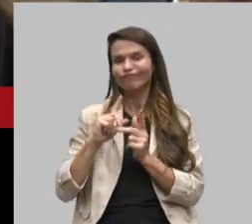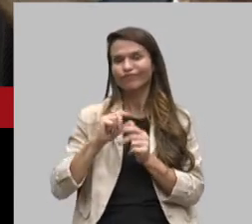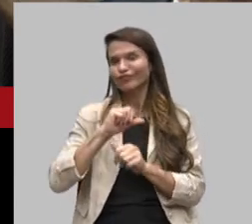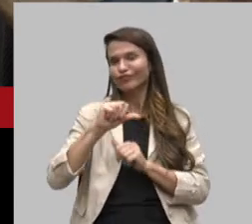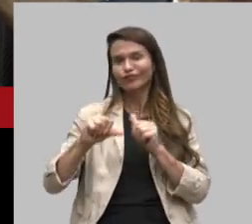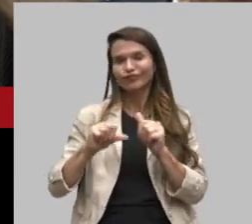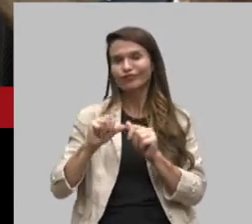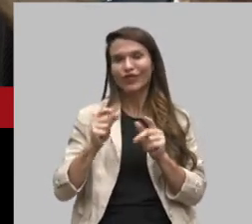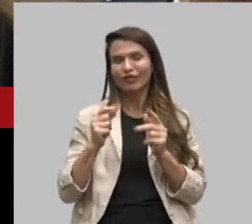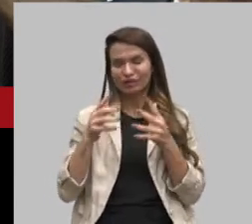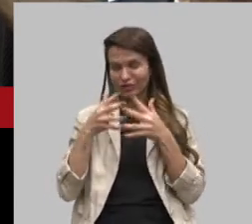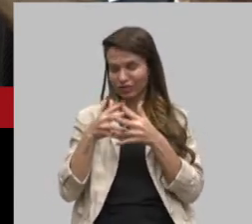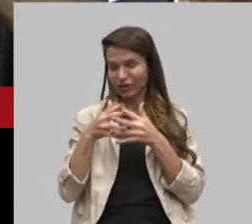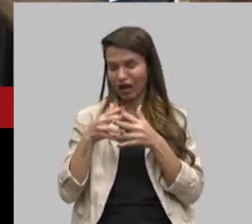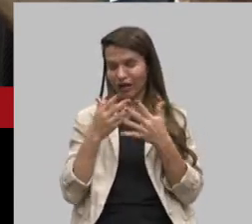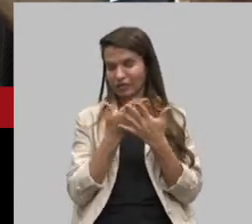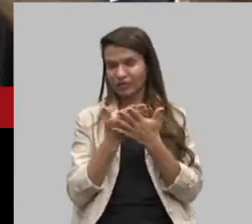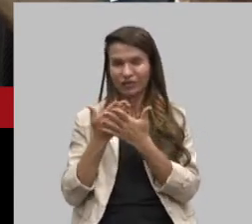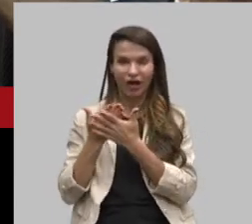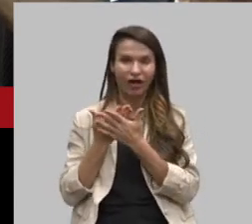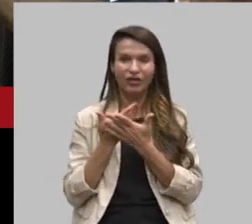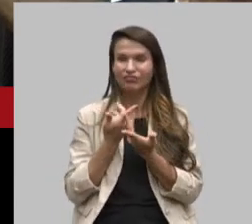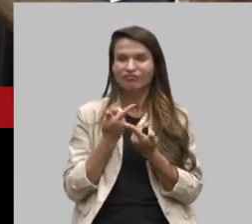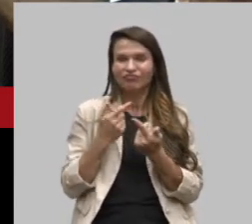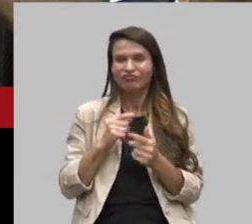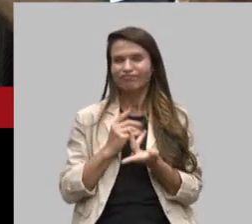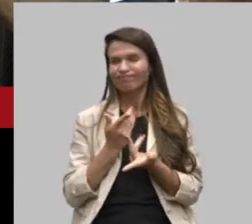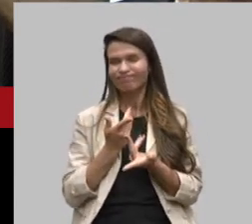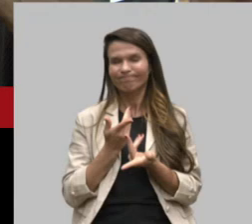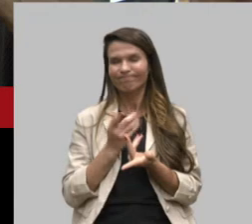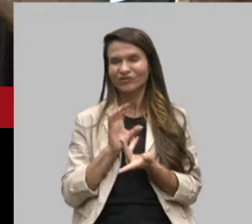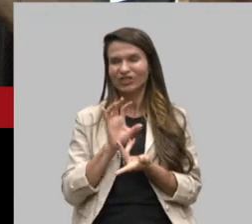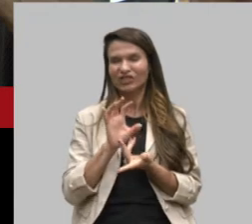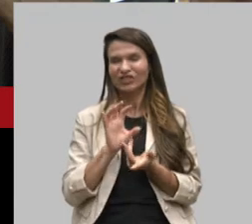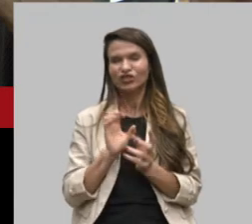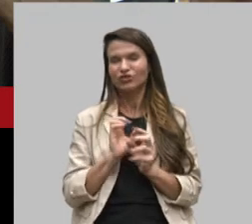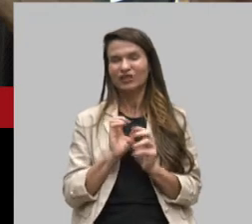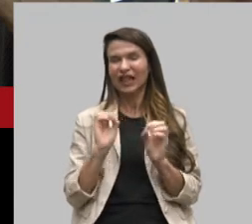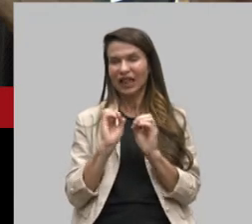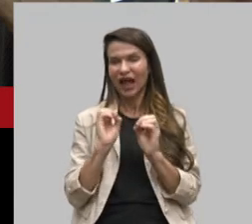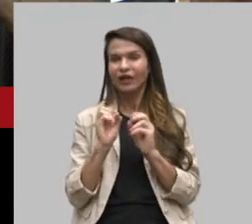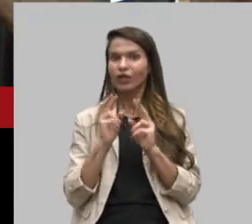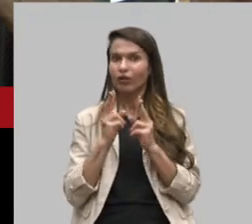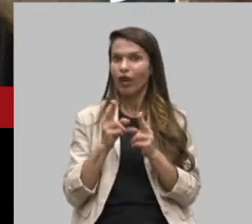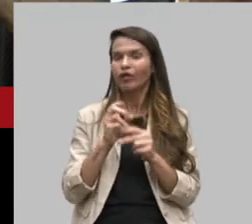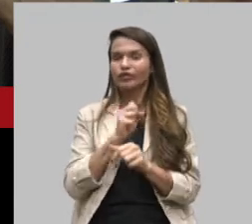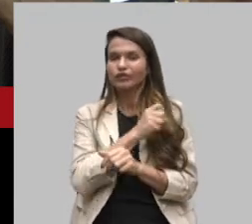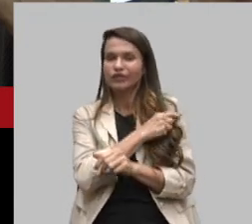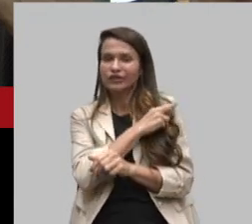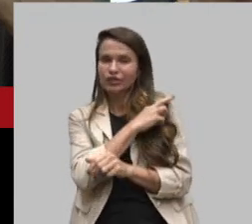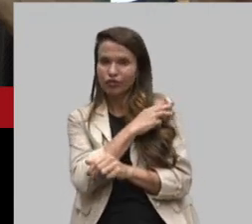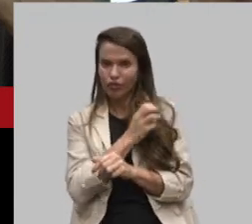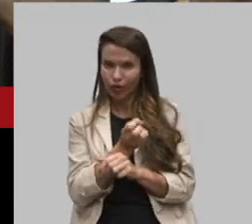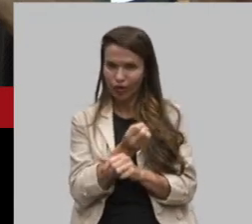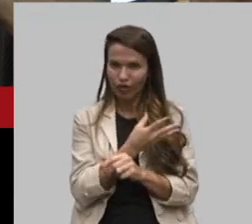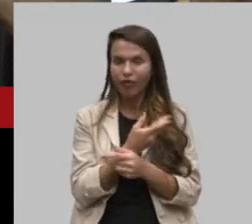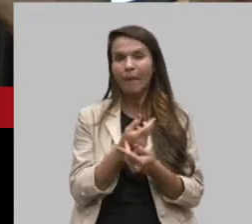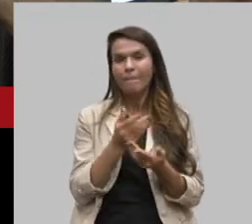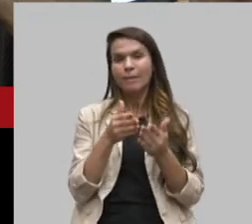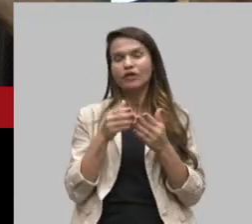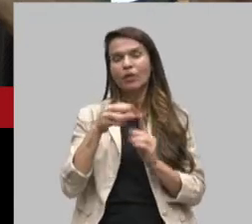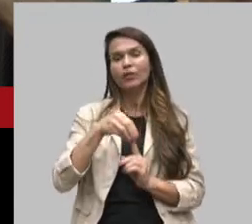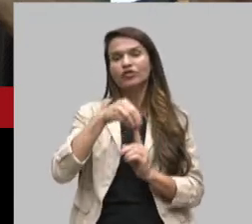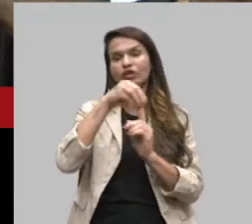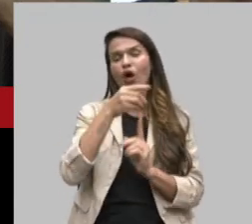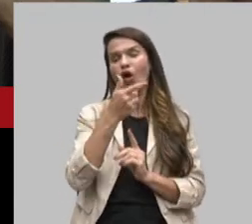confusos e as aulas vão ficar sem sentido assim como está sendo o nosso novo ensino médio por isso eu sou contra ela e peço que priorizem outras